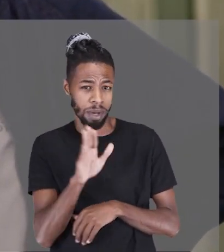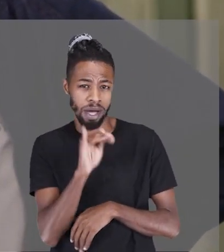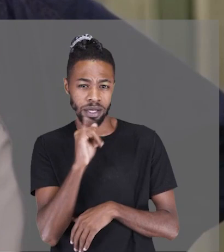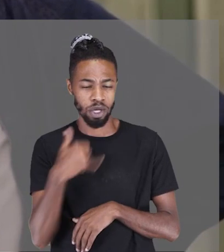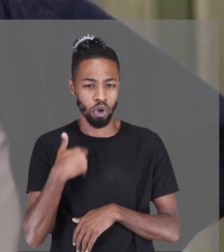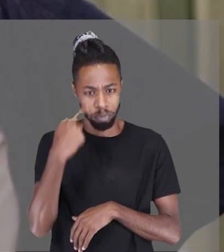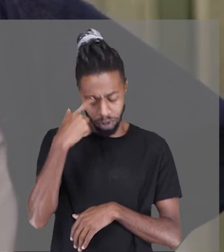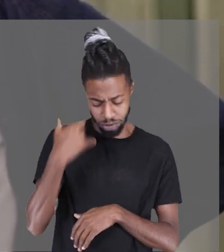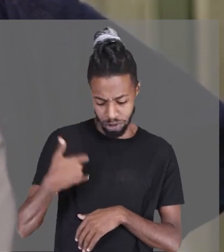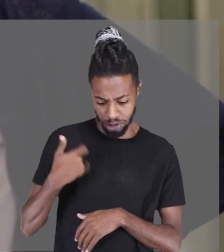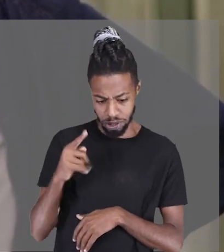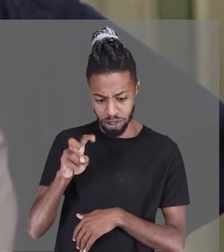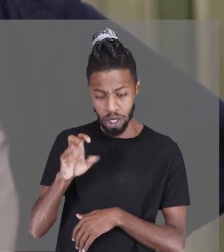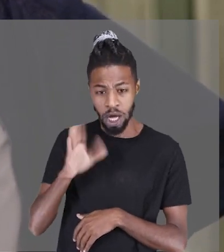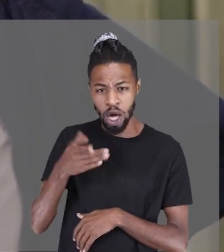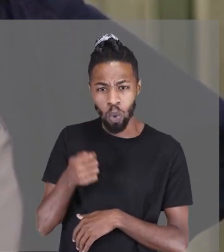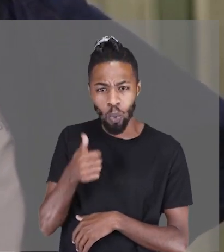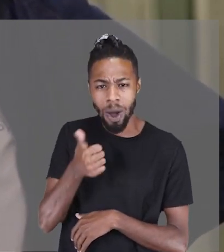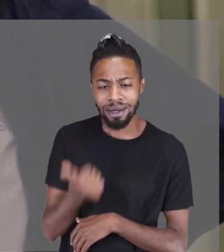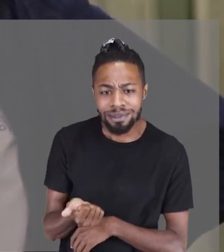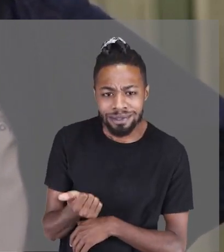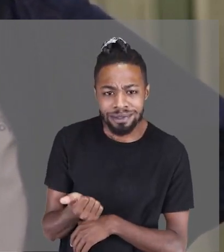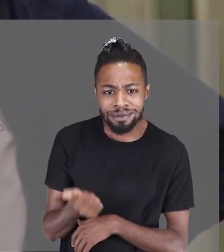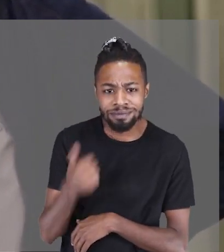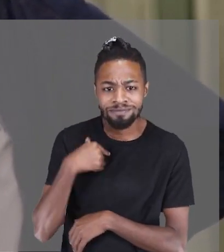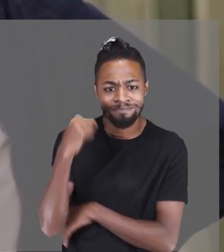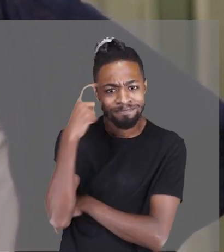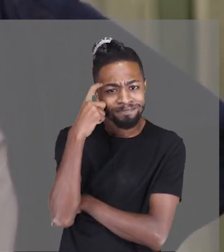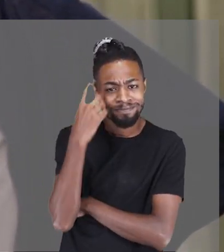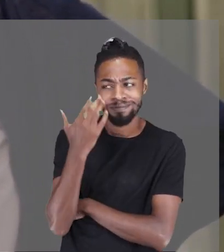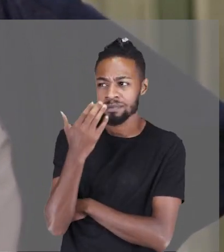15 anos na minha cara. E eu